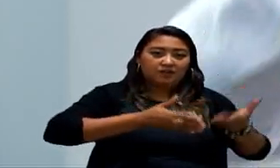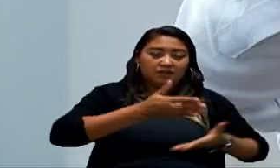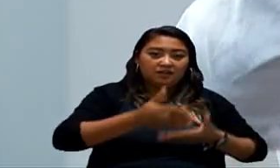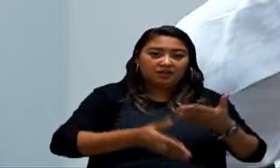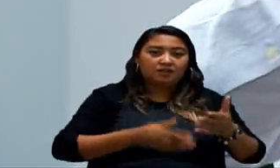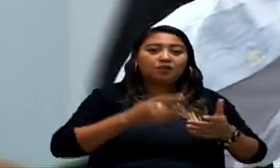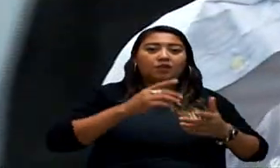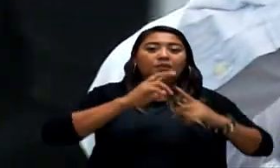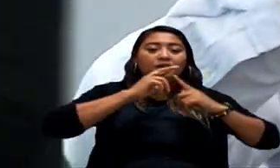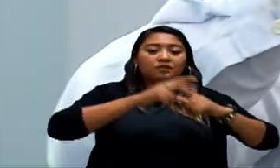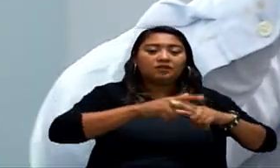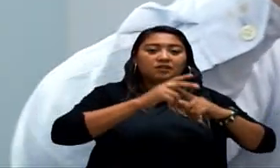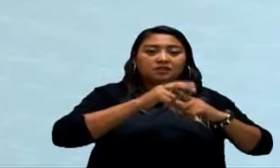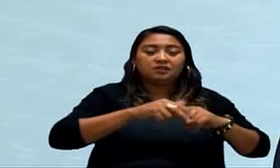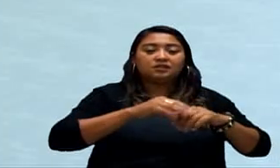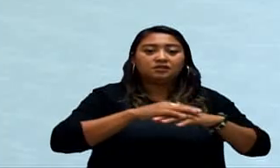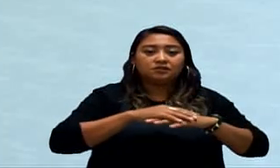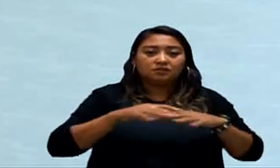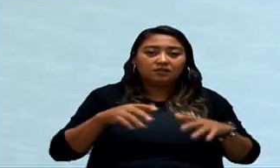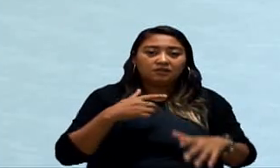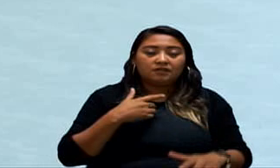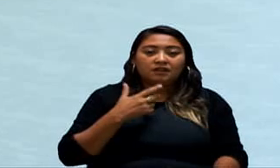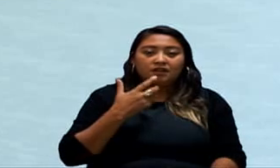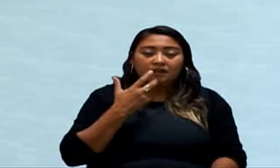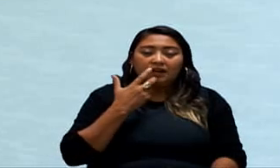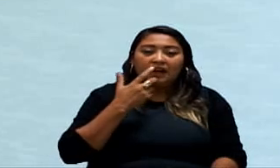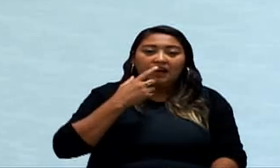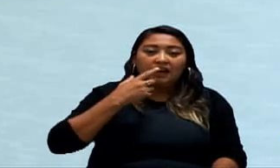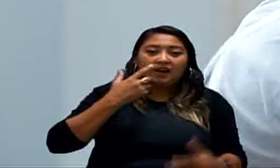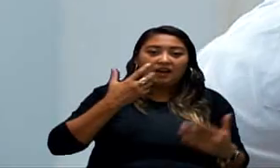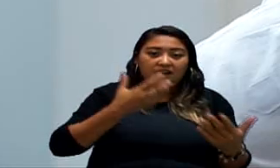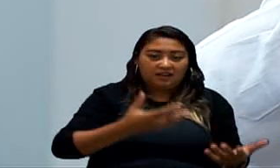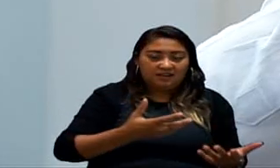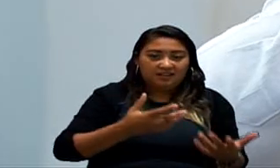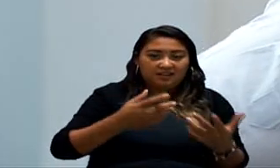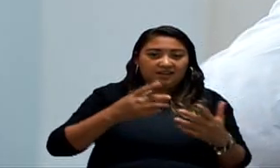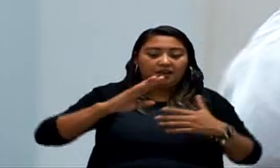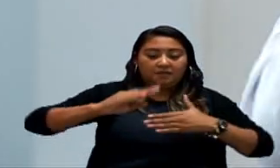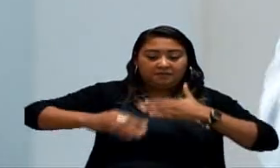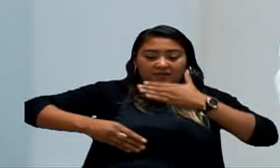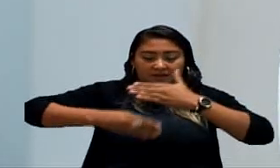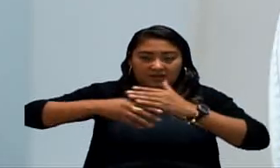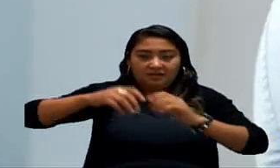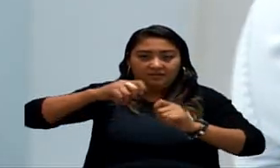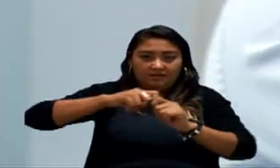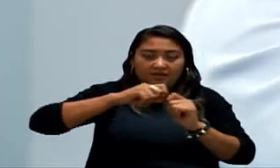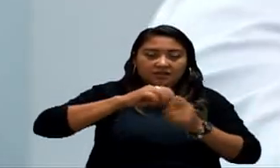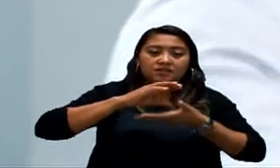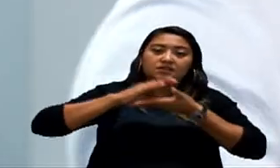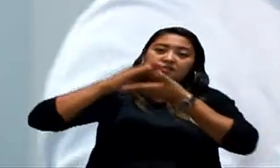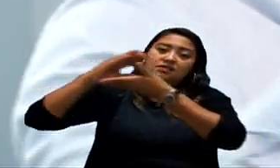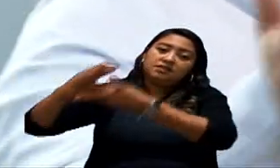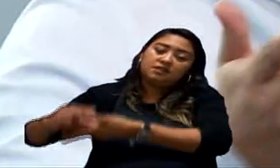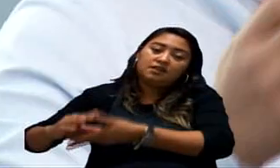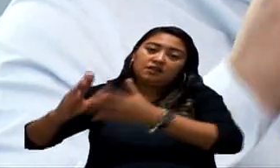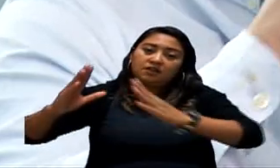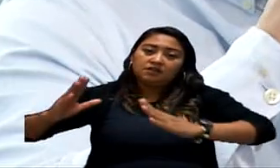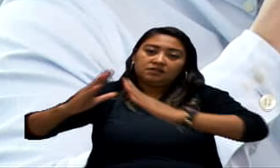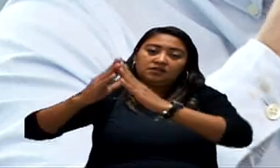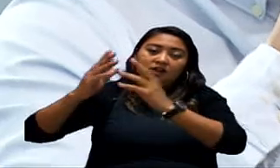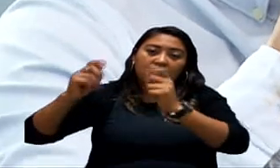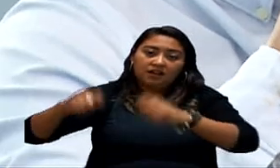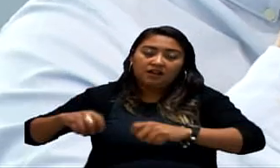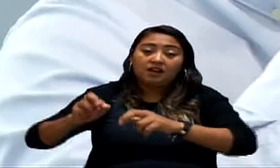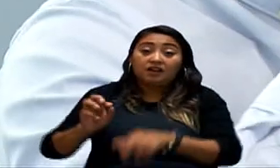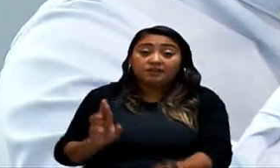E manutenção. Não, era só passar, só conceder. E aí, quando a gente faz com a emenda, a gente destinou para as associações e assim elas